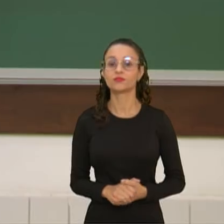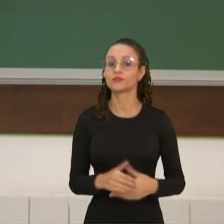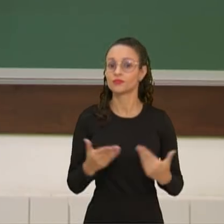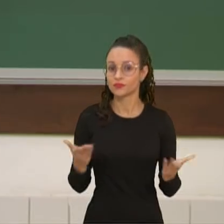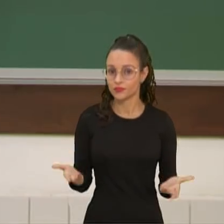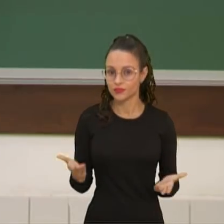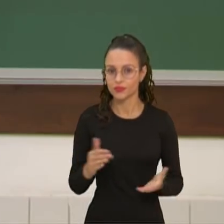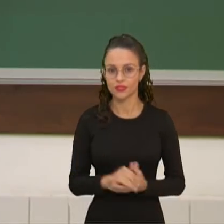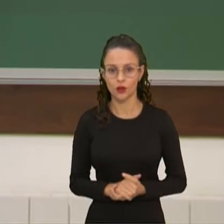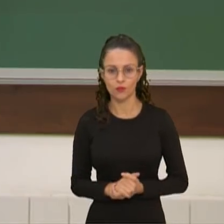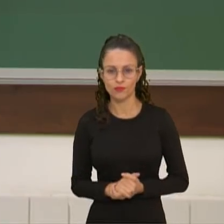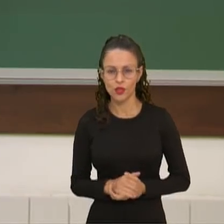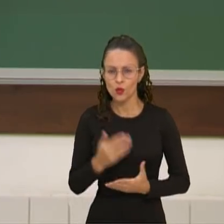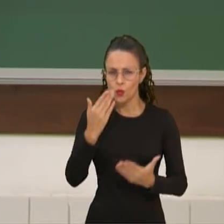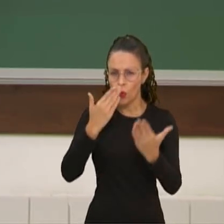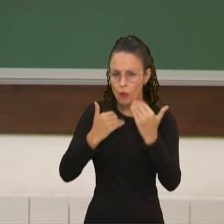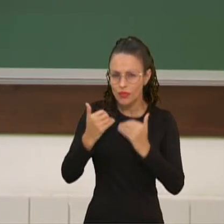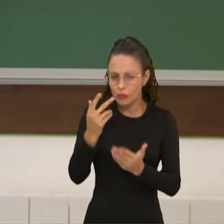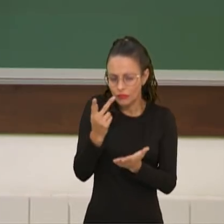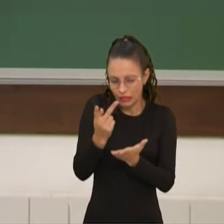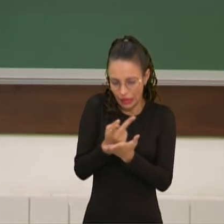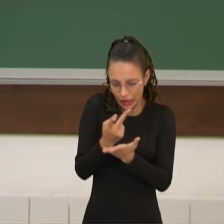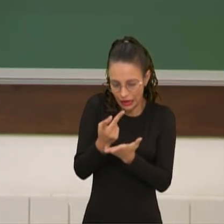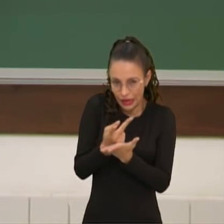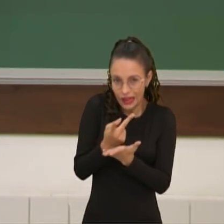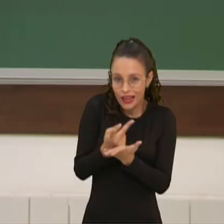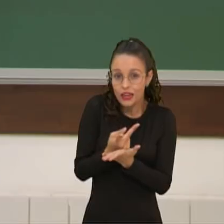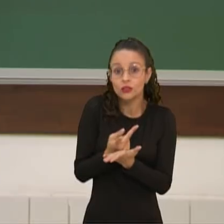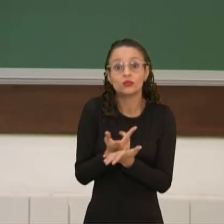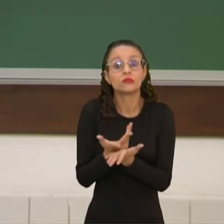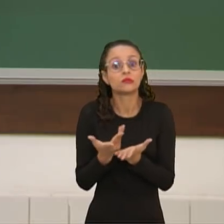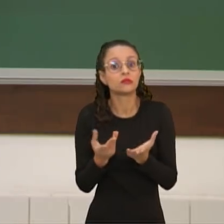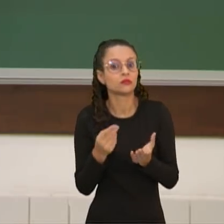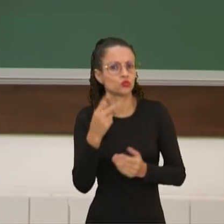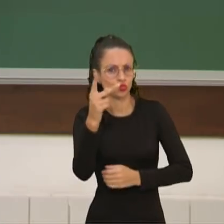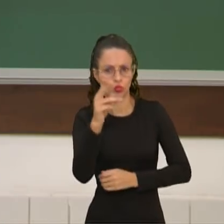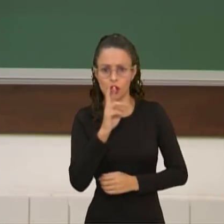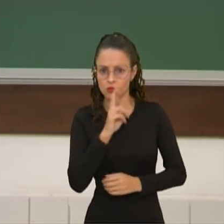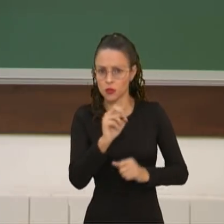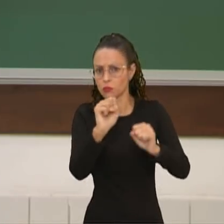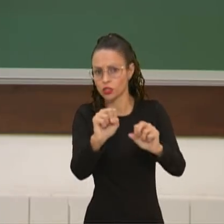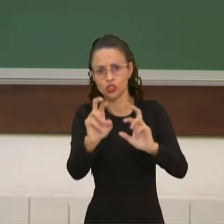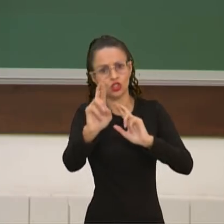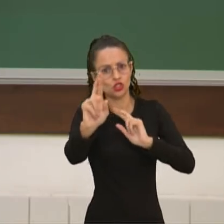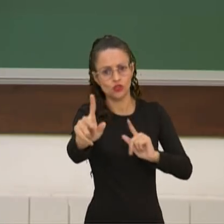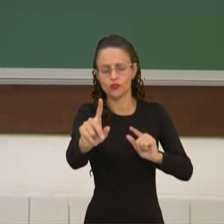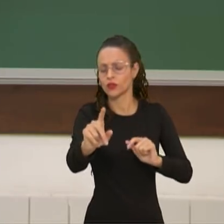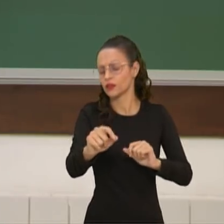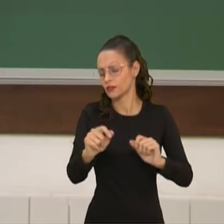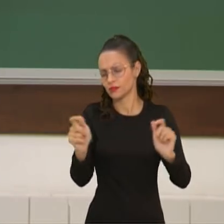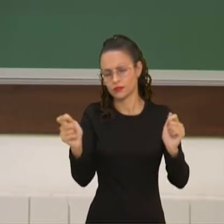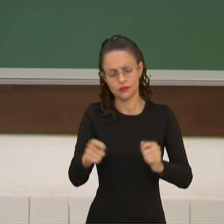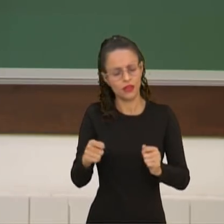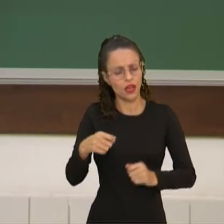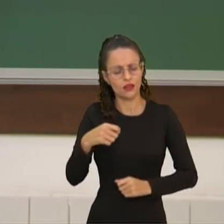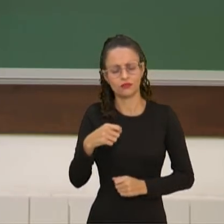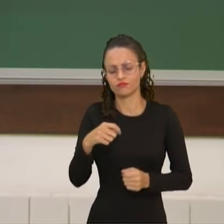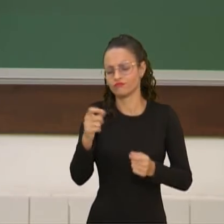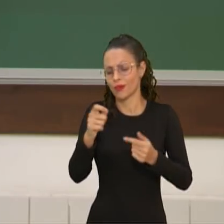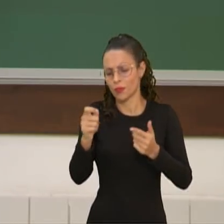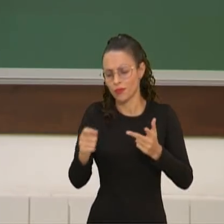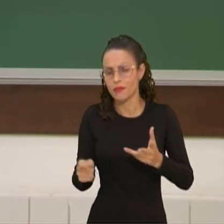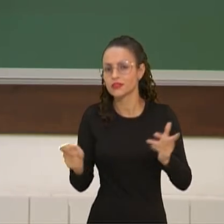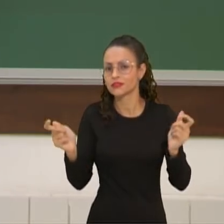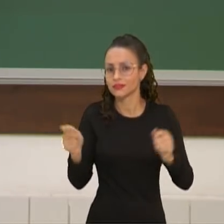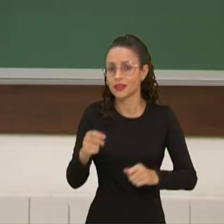Então, uma má alimentação, claro que a sua resposta pode ser diferente, existem várias possibilidades para responder essa questão,